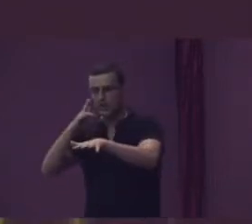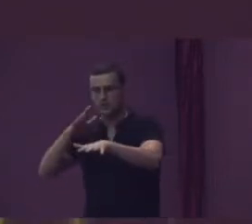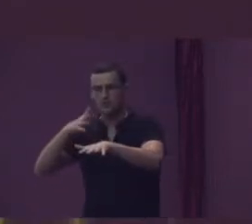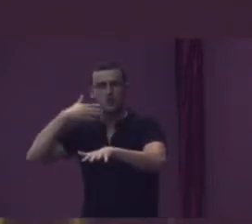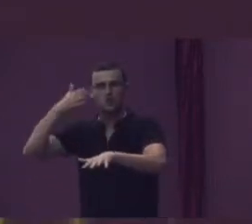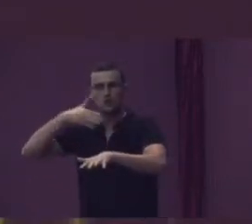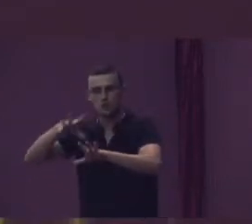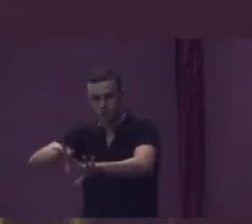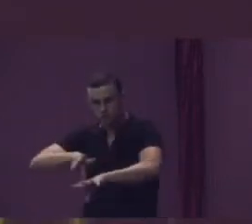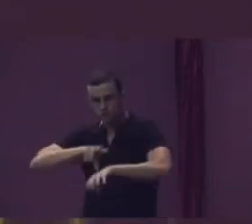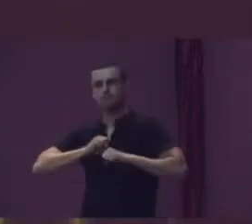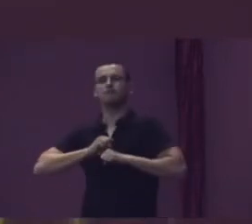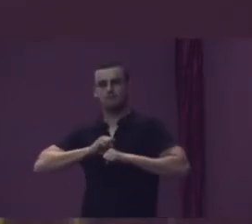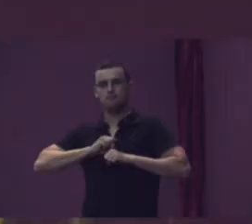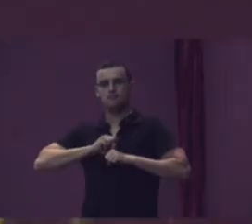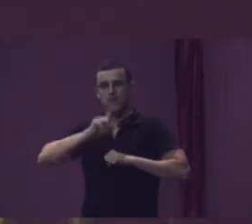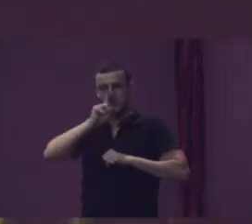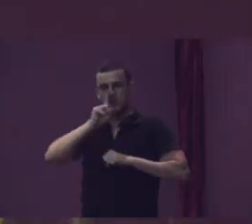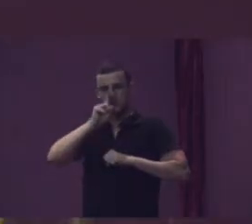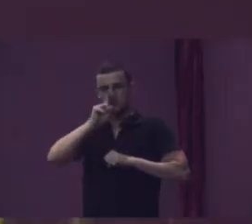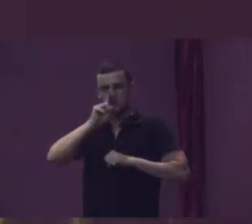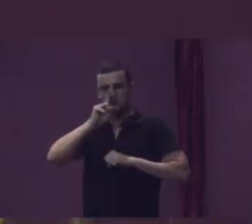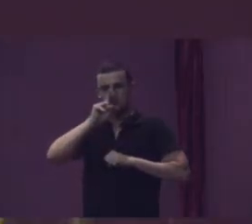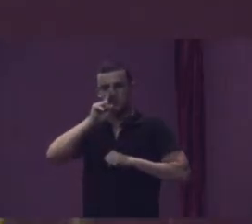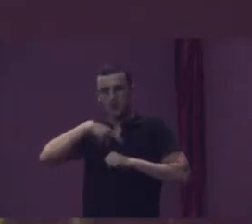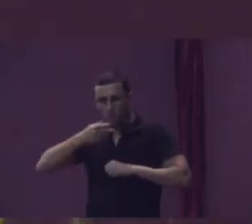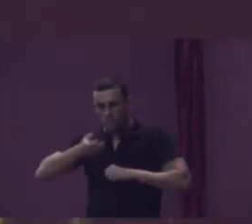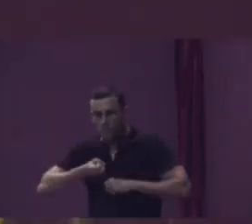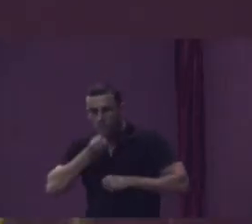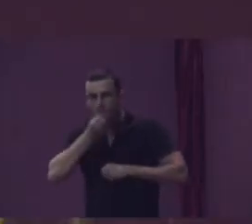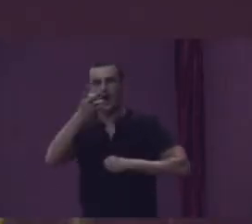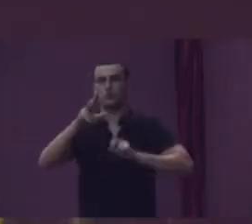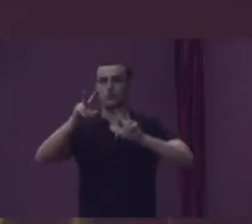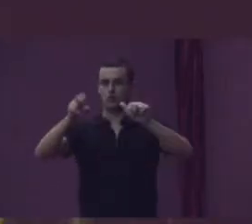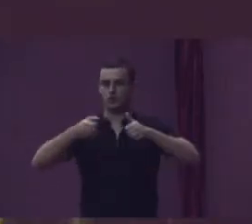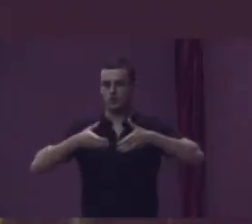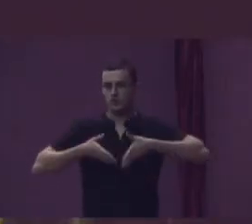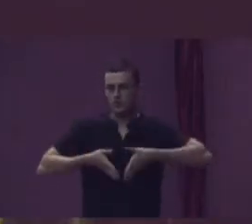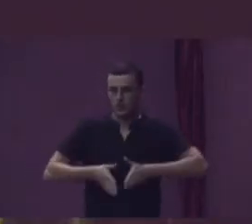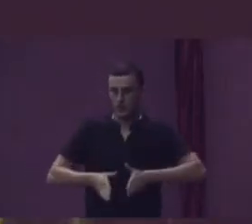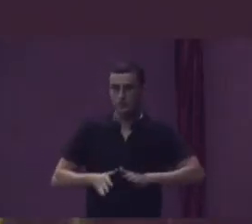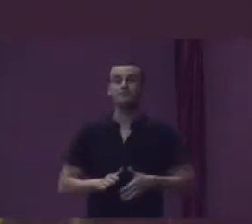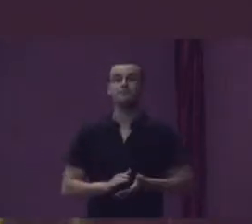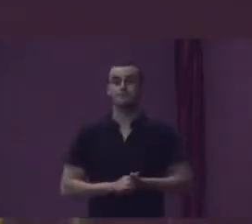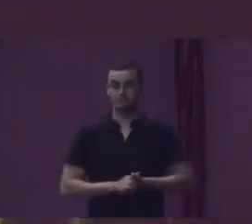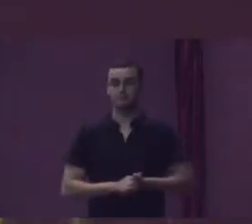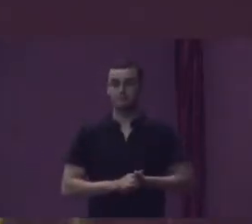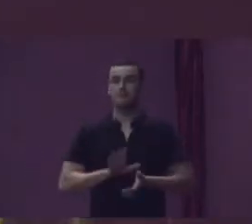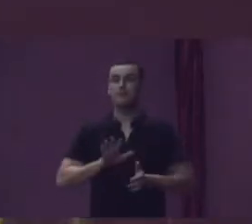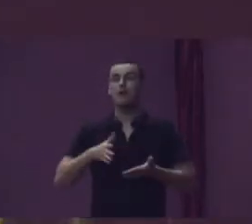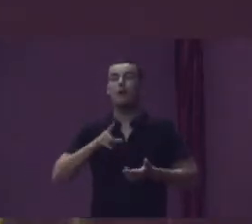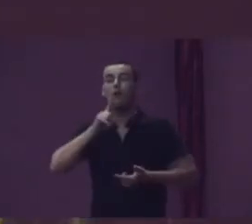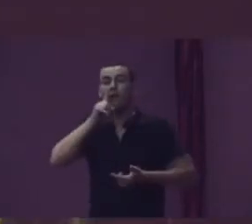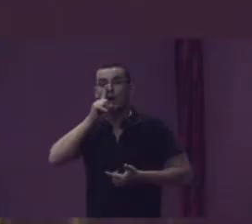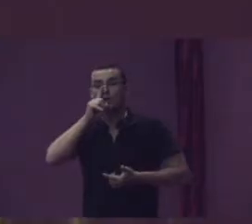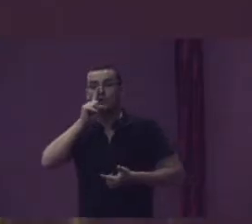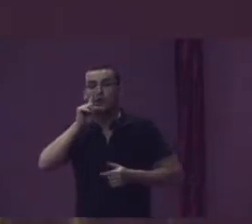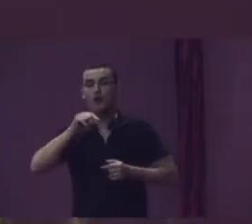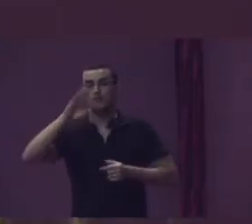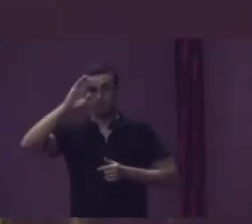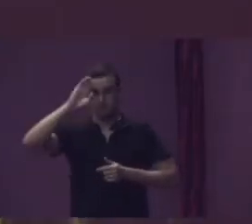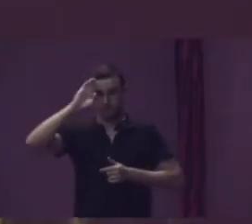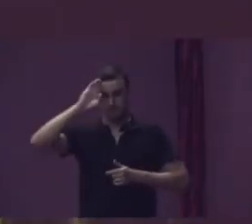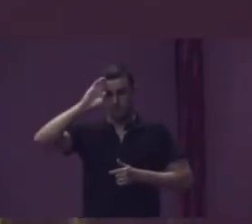do risco para falar sobre o parto. E o risco, então, se tornou um conceito-chave relacionado